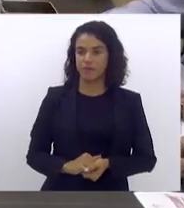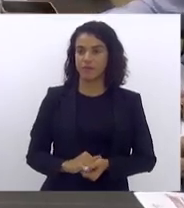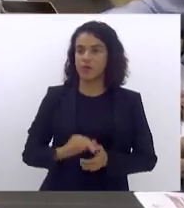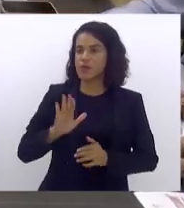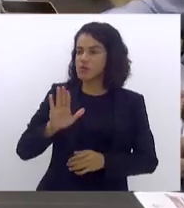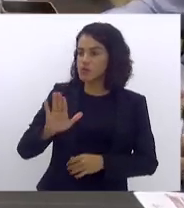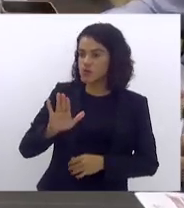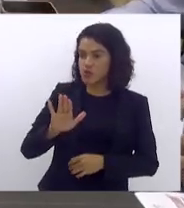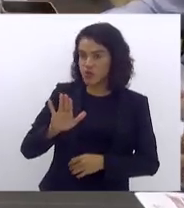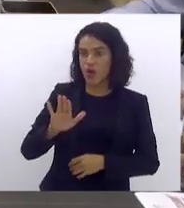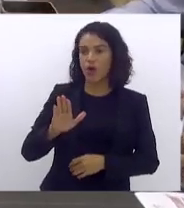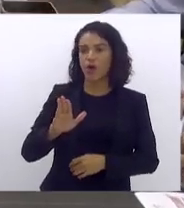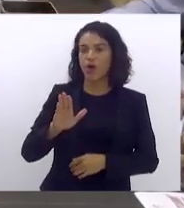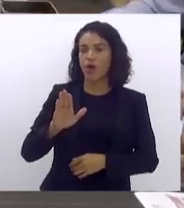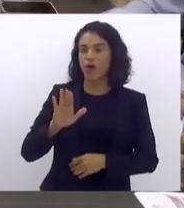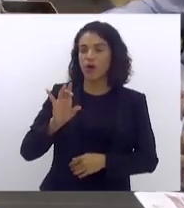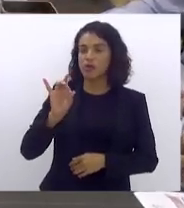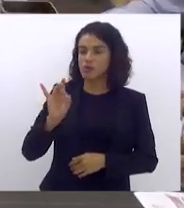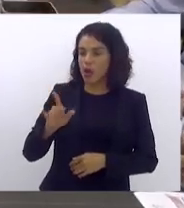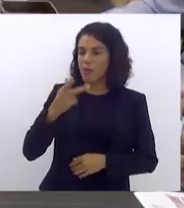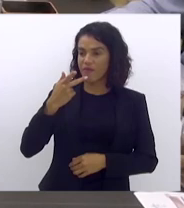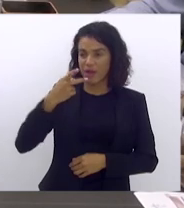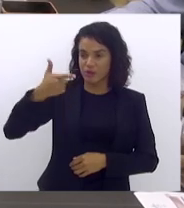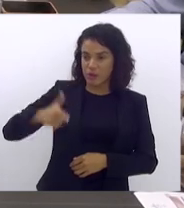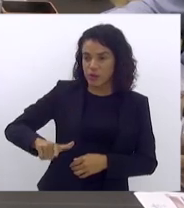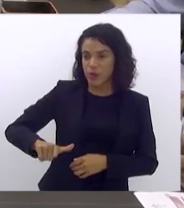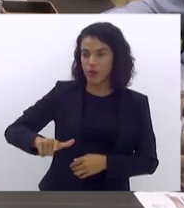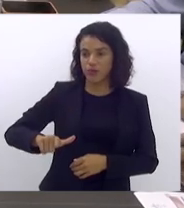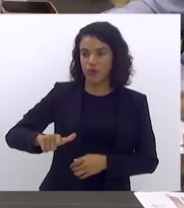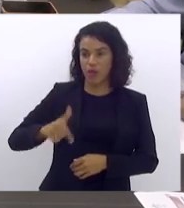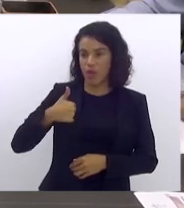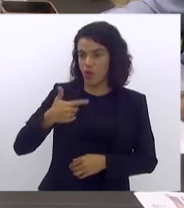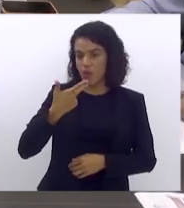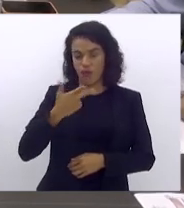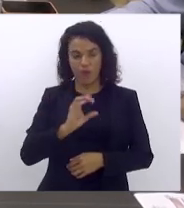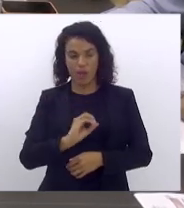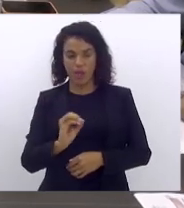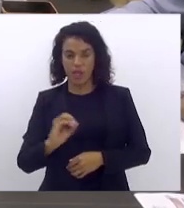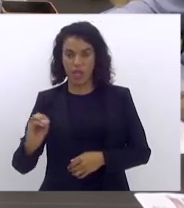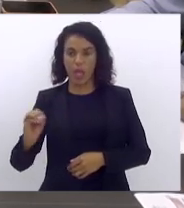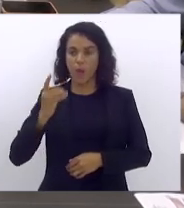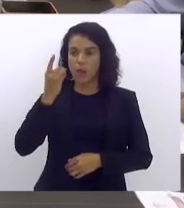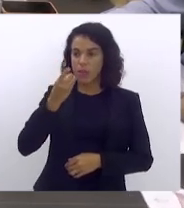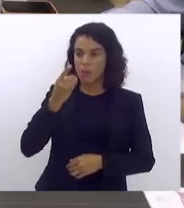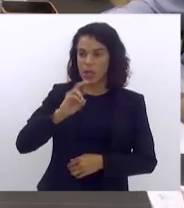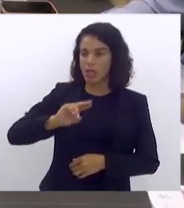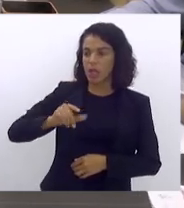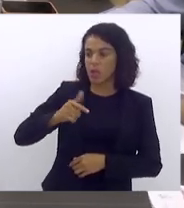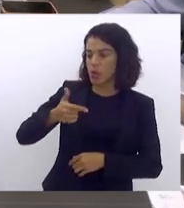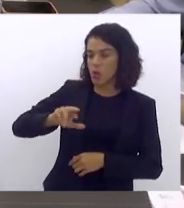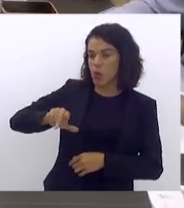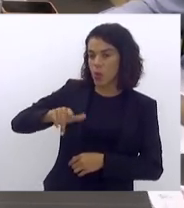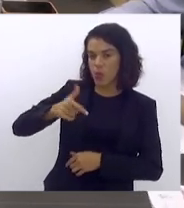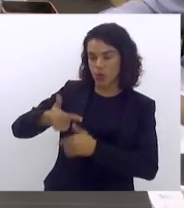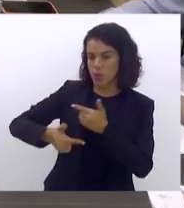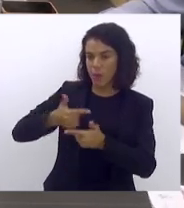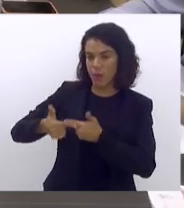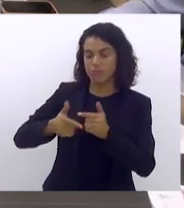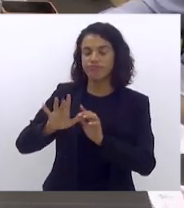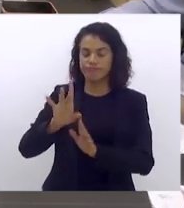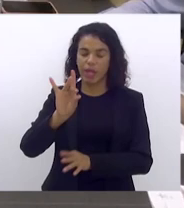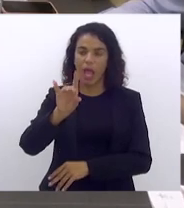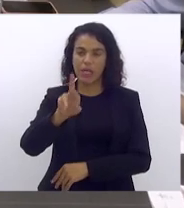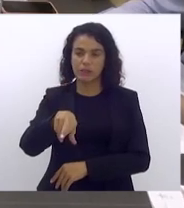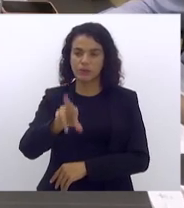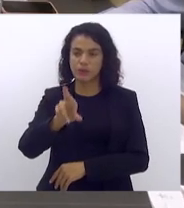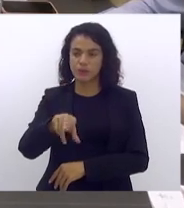para ratificar aqui minhas palavras. Eu não disse que a deputada Renata é uma deputada não produtiva. Vossa Excelência tem razão, não foi isso que Vossa Excelência